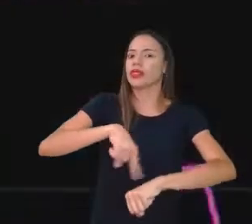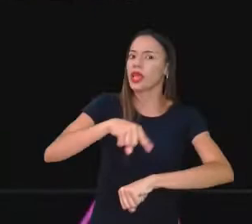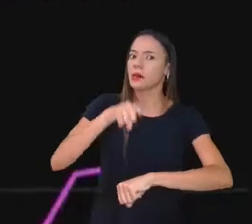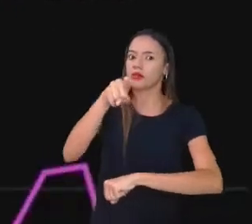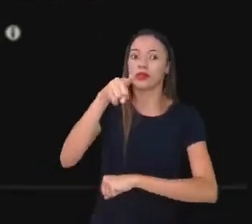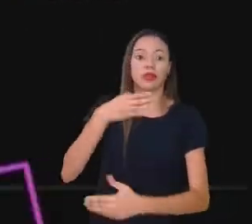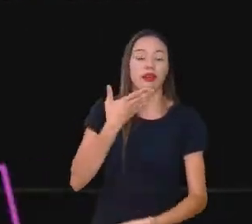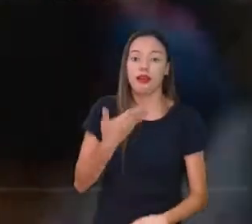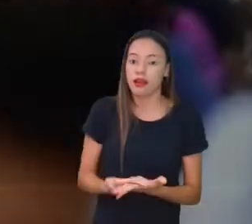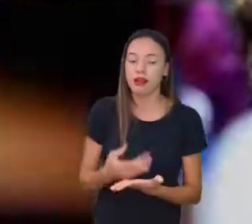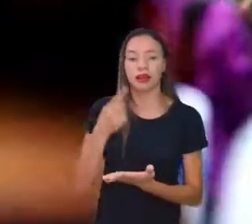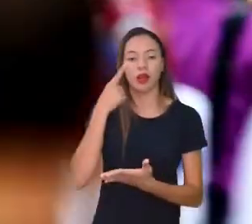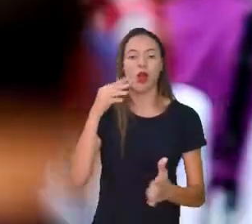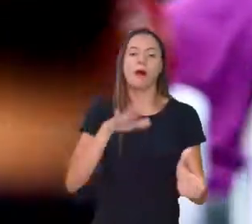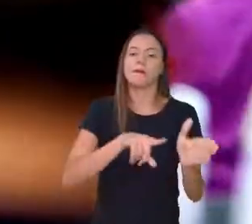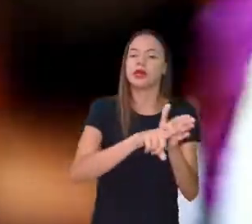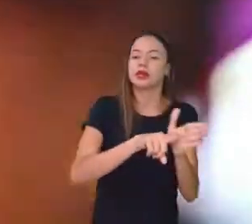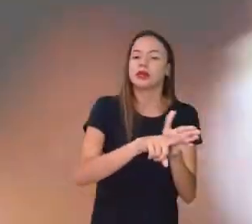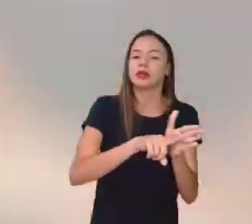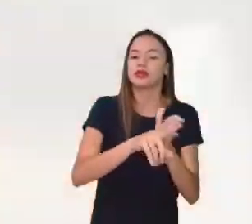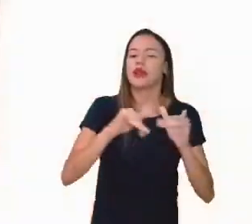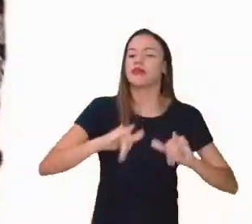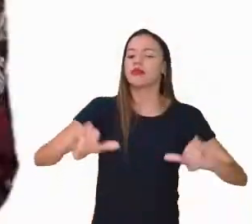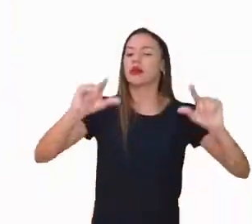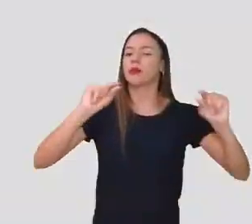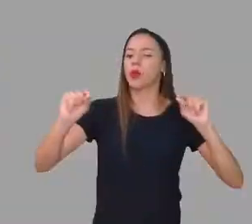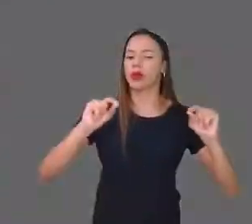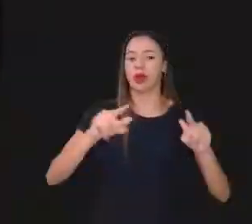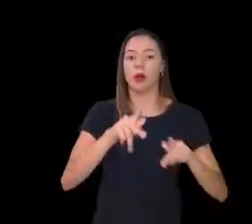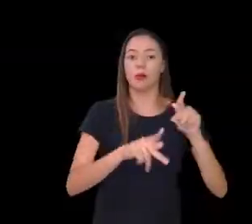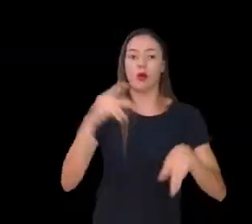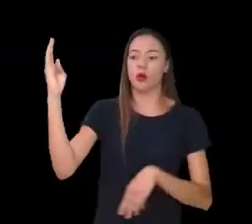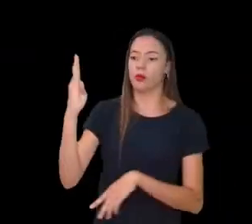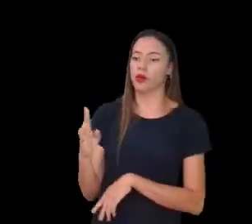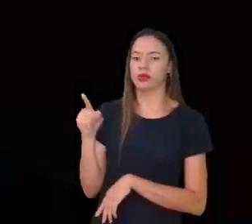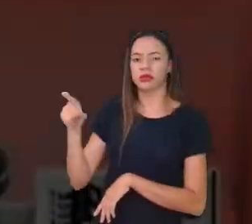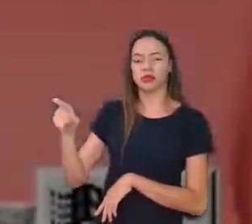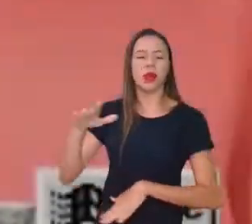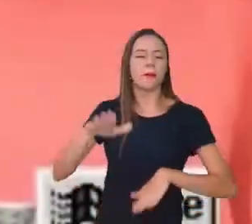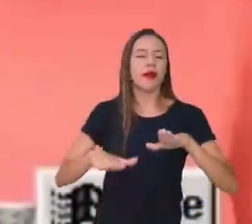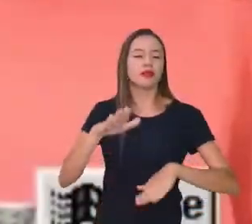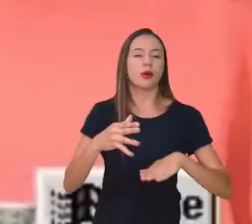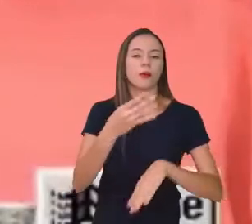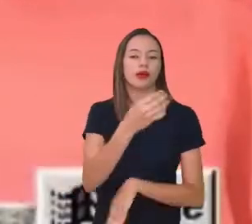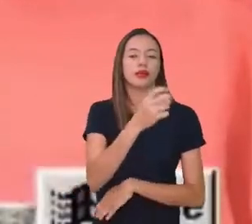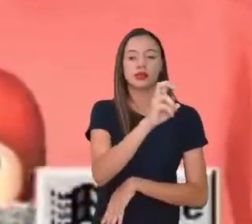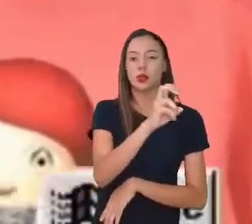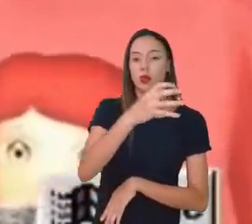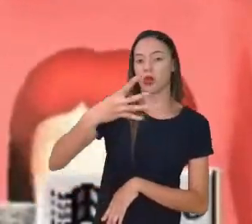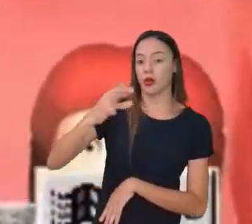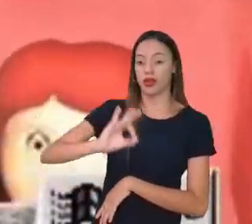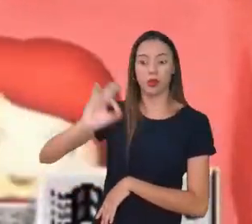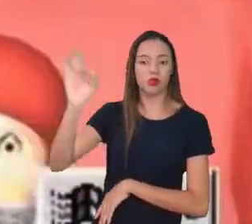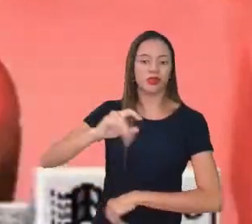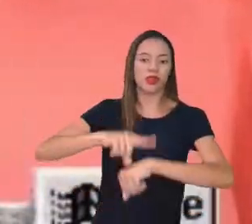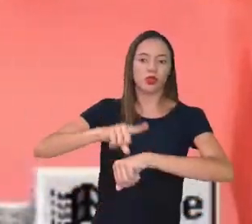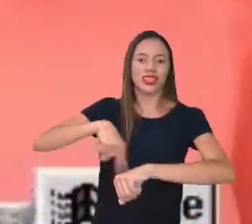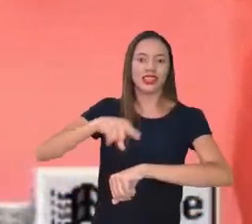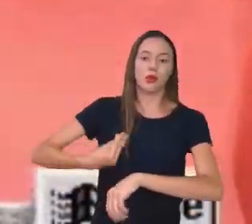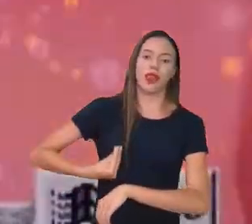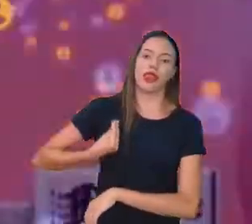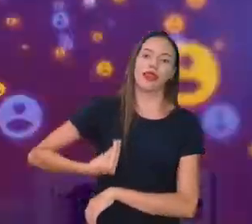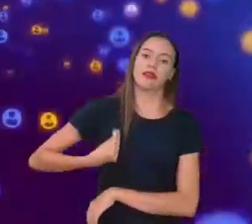surpreender. De acordo com essa pesquisa, a população brasileira passa em média 54% do tempo de